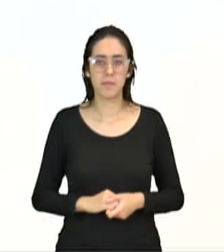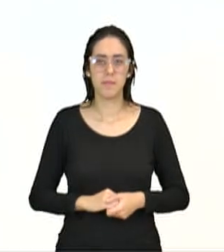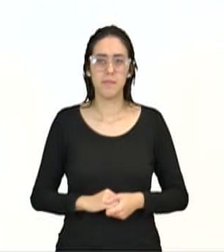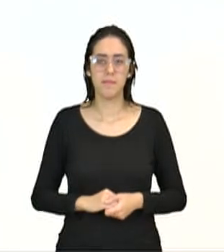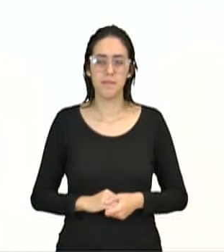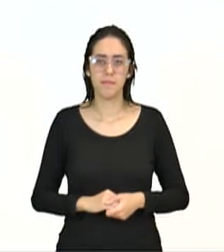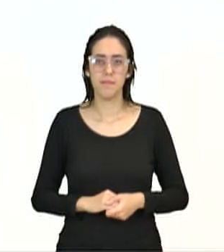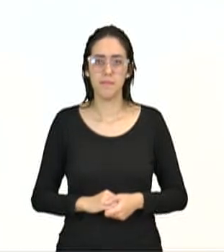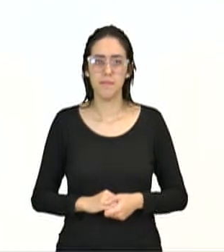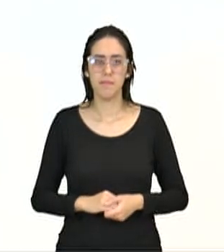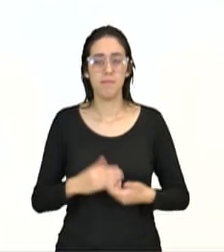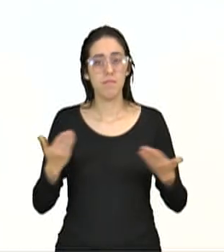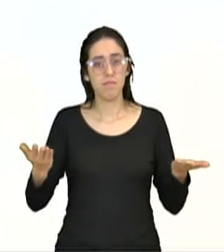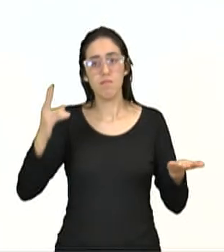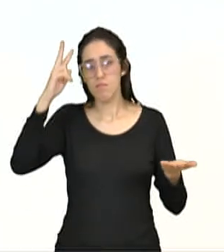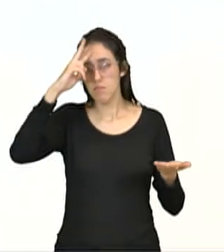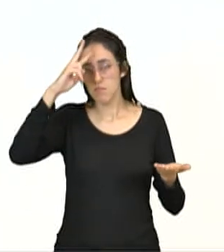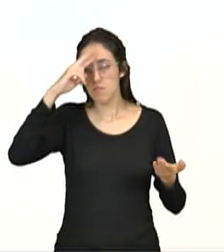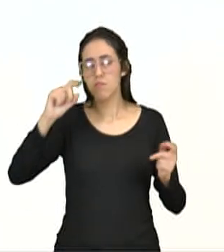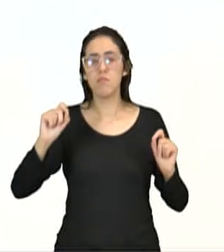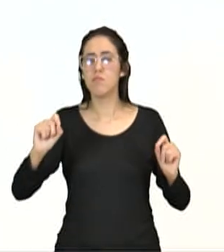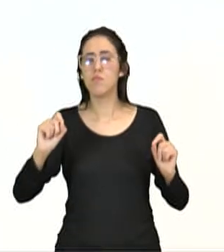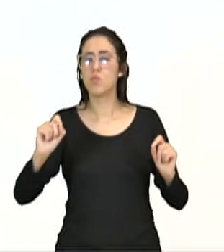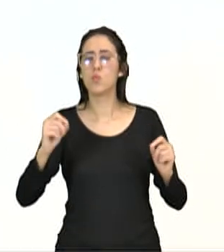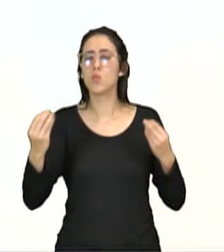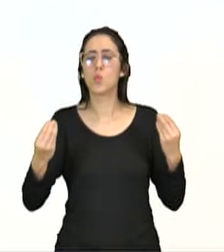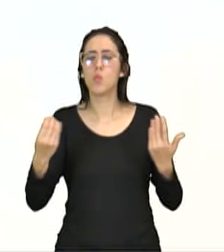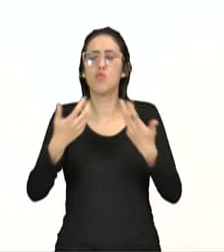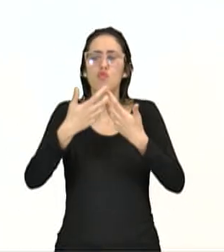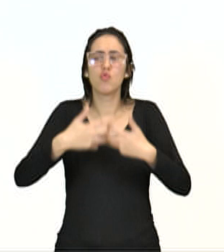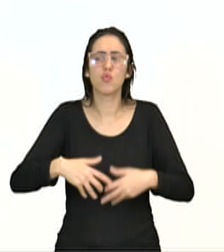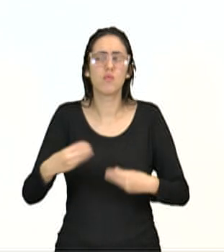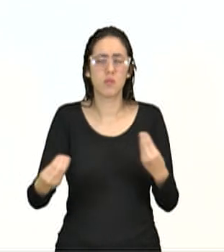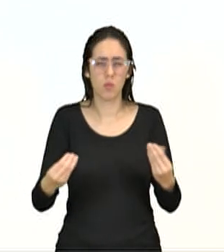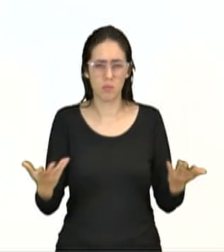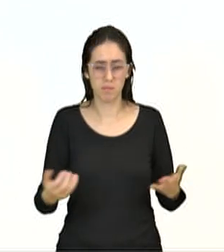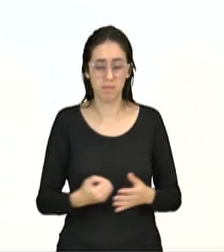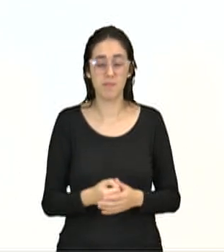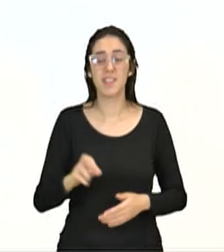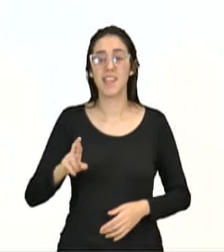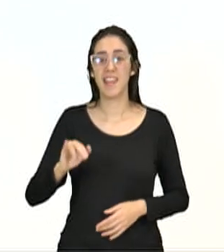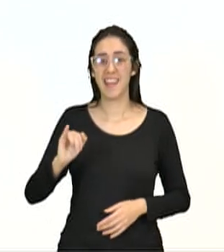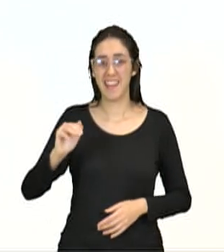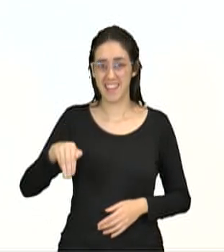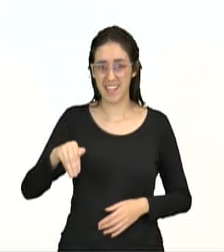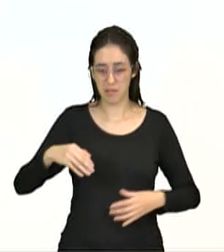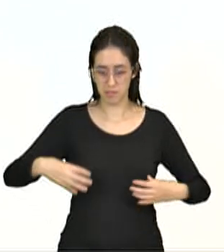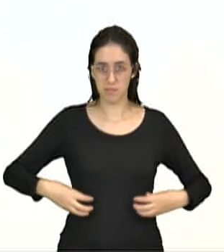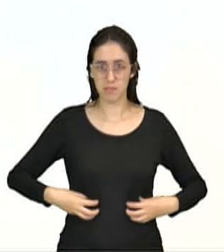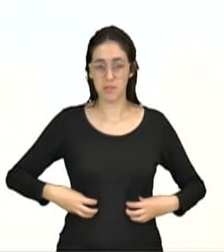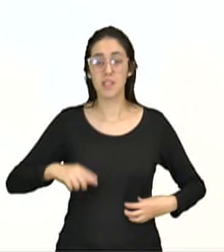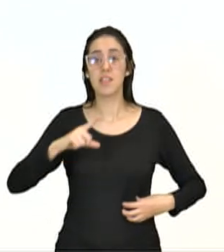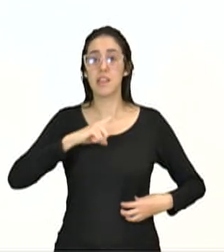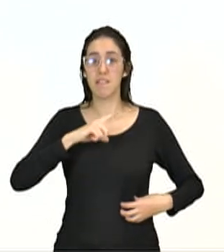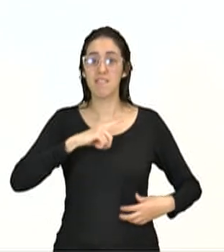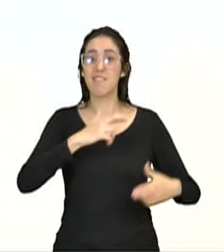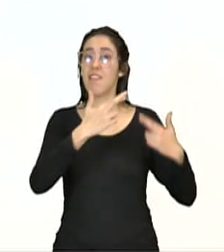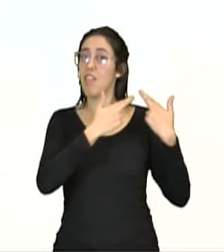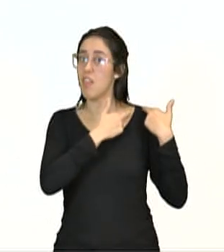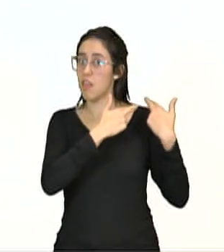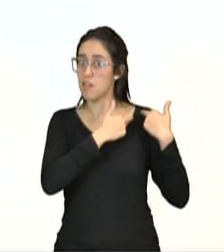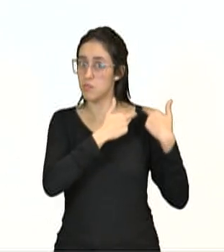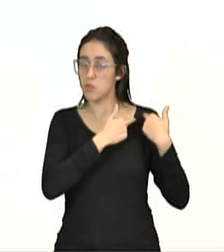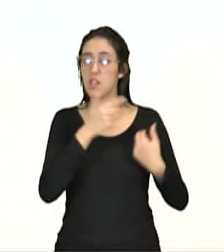E aí, então, vamos lembrar um pouquinho aqui do funcionamento dele. Os nossos rins são os órgãos responsáveis por